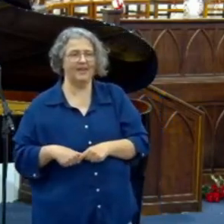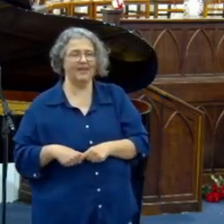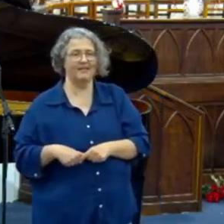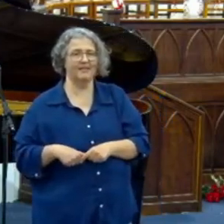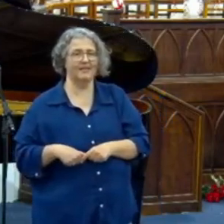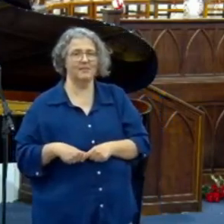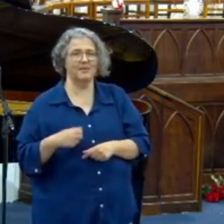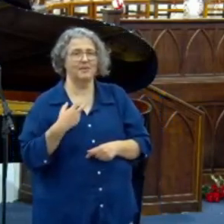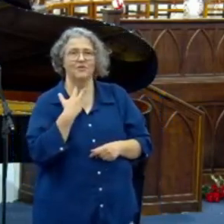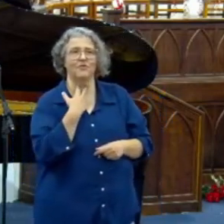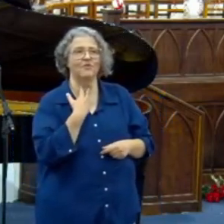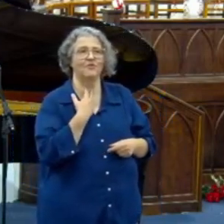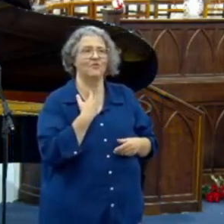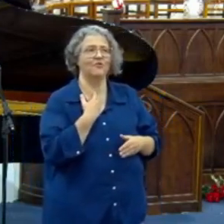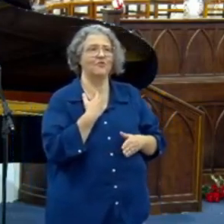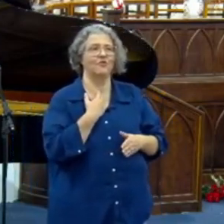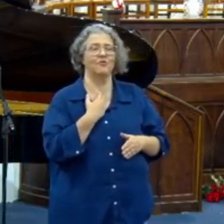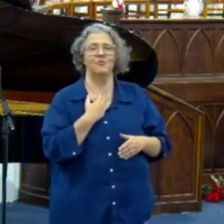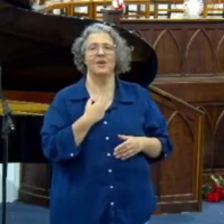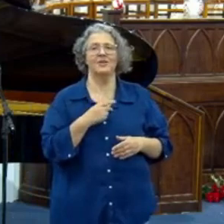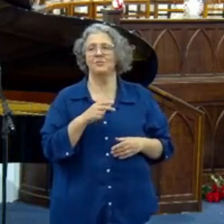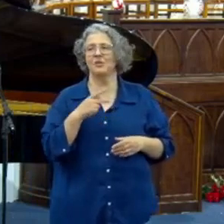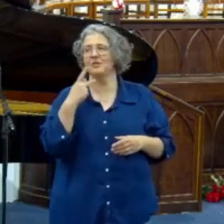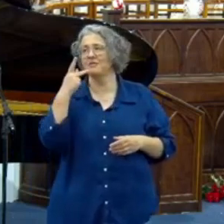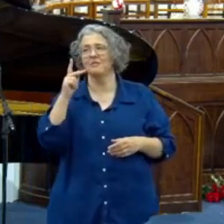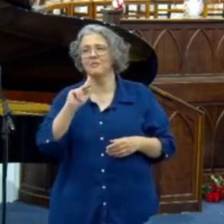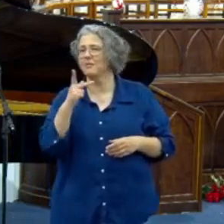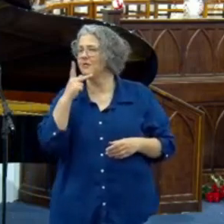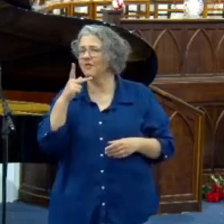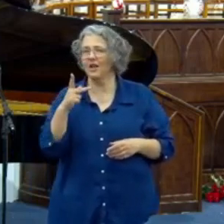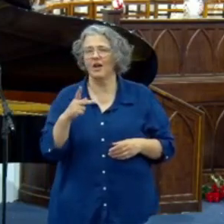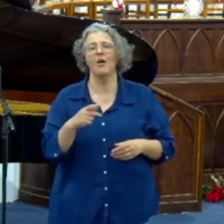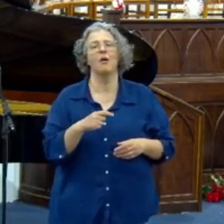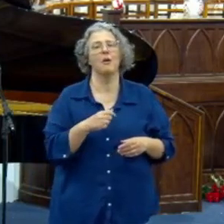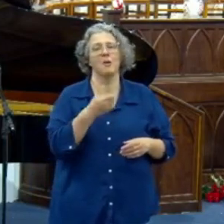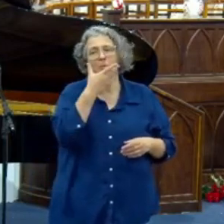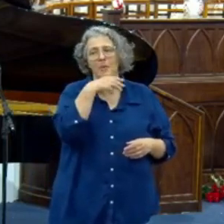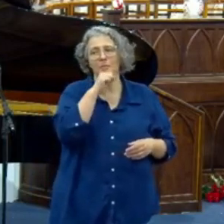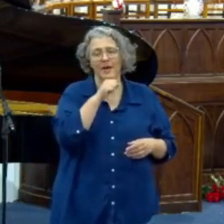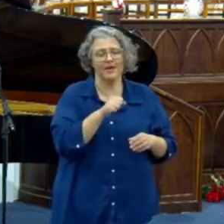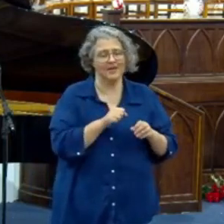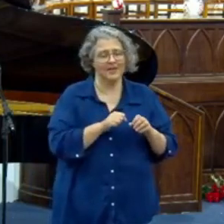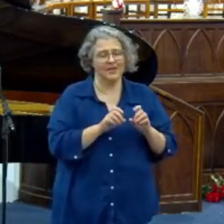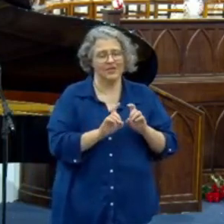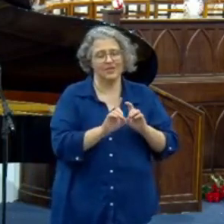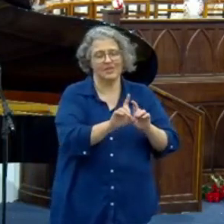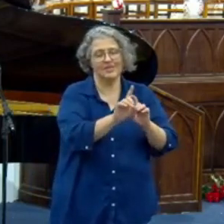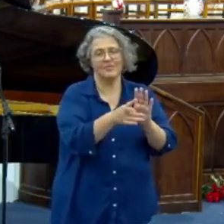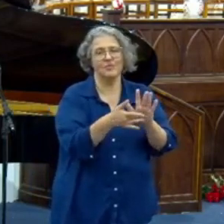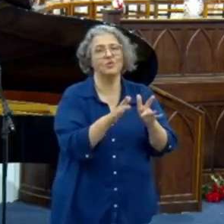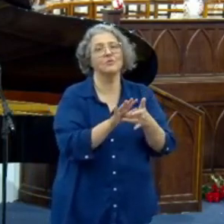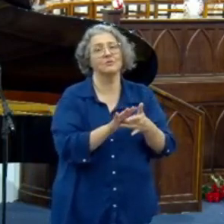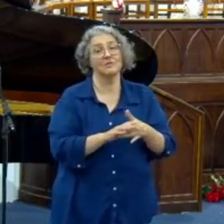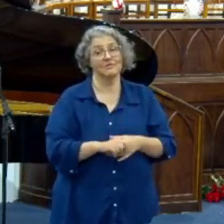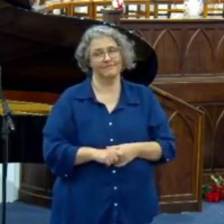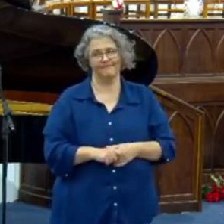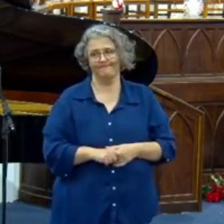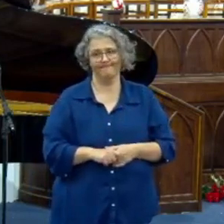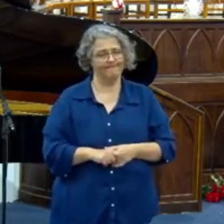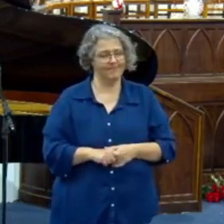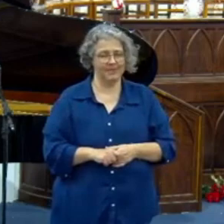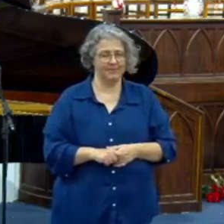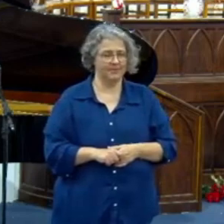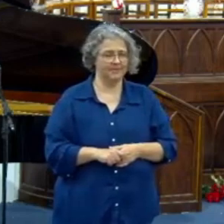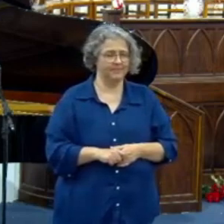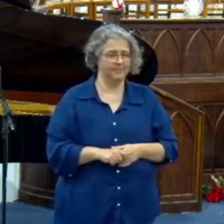papai seguiu a Jesus, papai foi um discípulo de Jesus. Esse é o custo, esse é o preço. Em